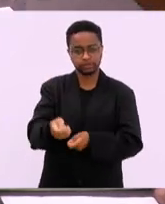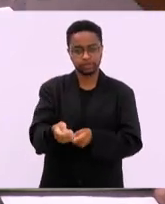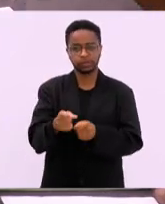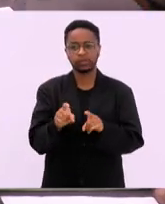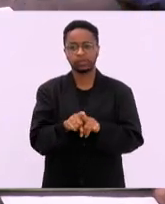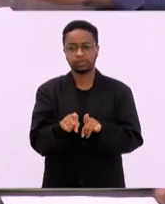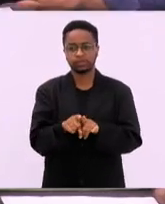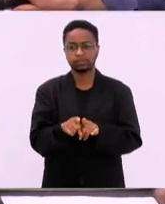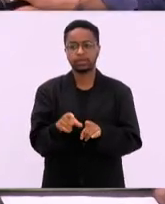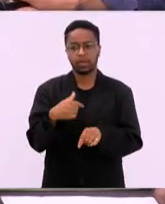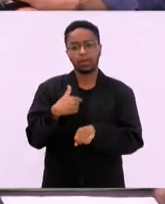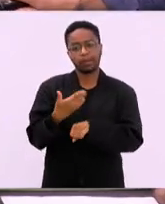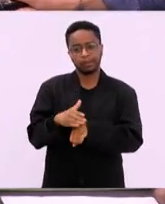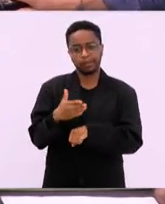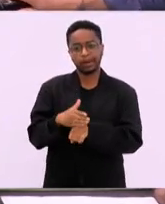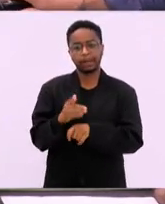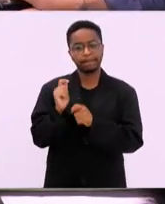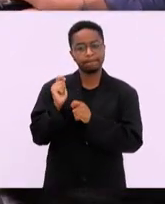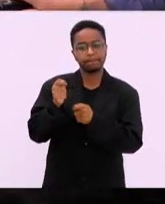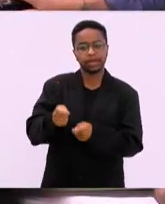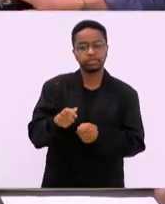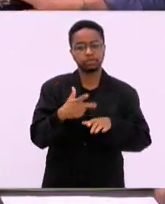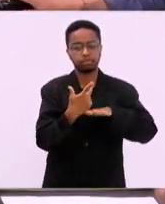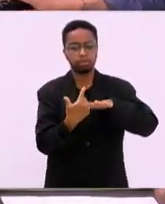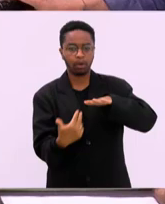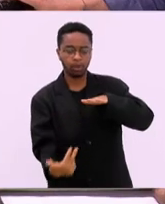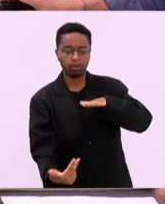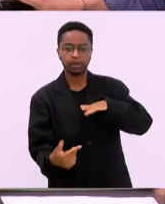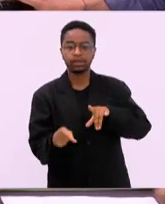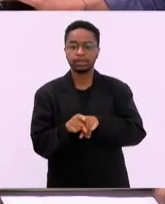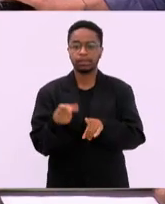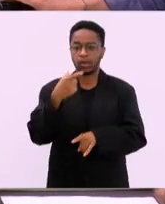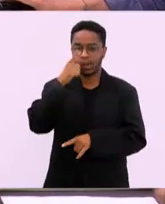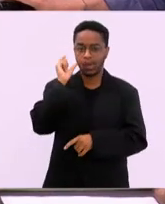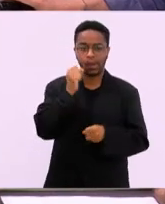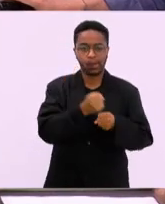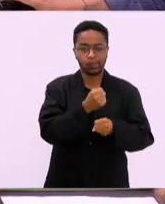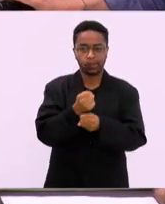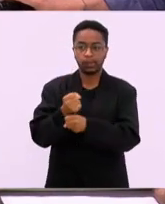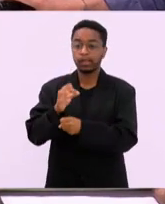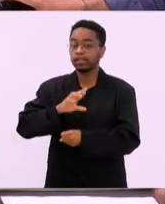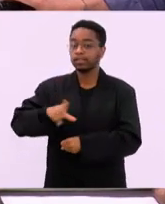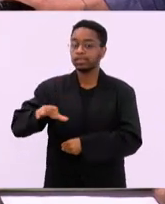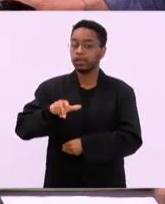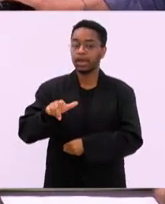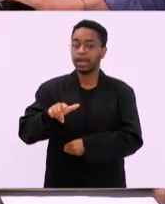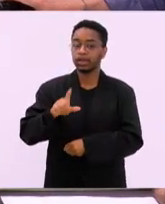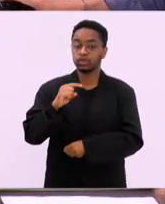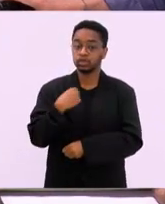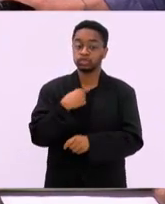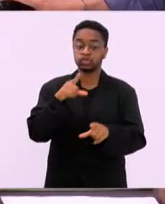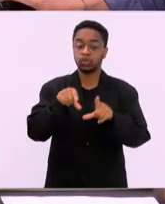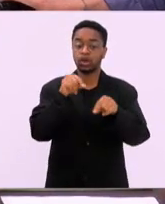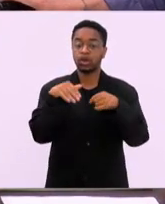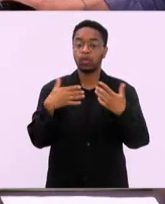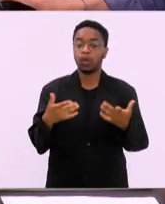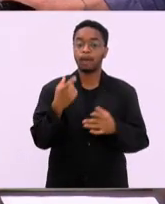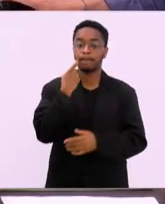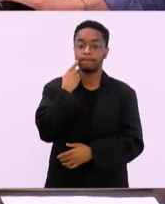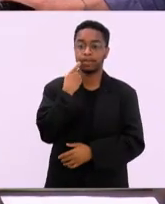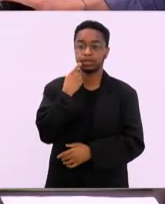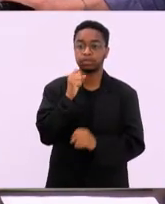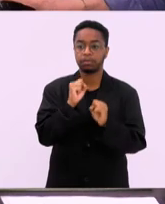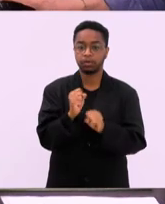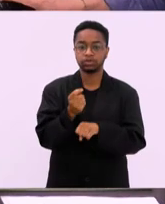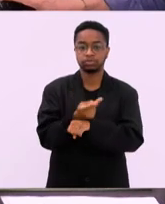Eu sou praticante da pesca submarina. Ontem ele foi mestre de obra nas redes sociais. Que não é predatória, a gente seleciona o peixe que pode você